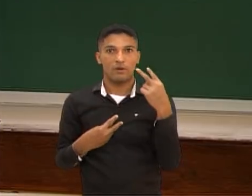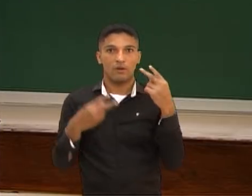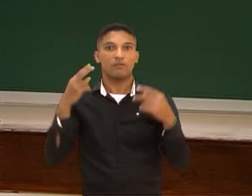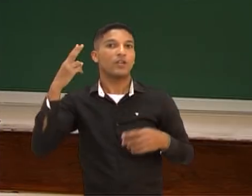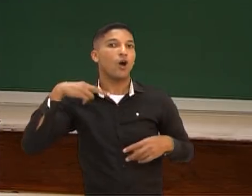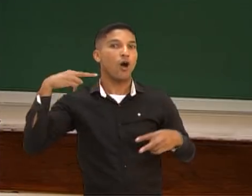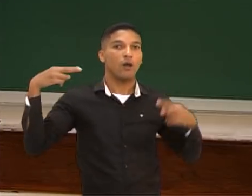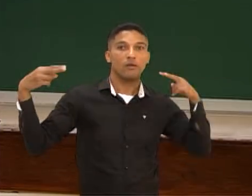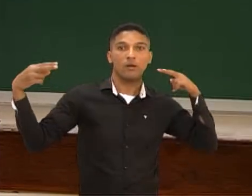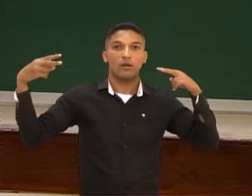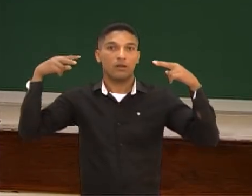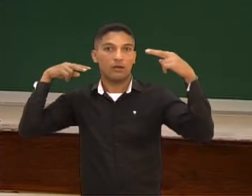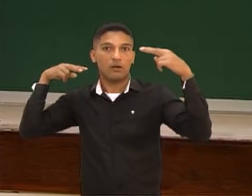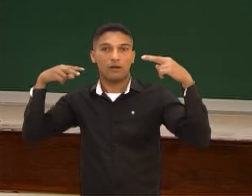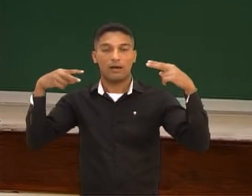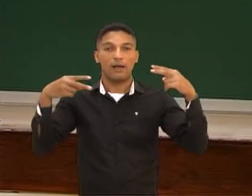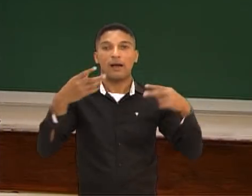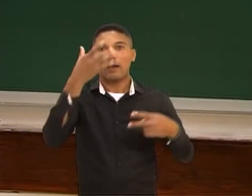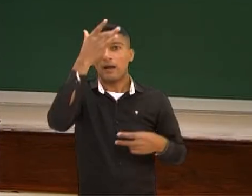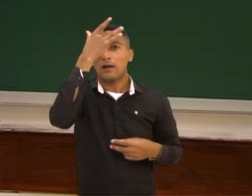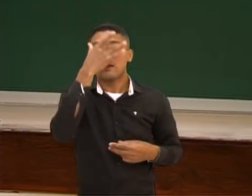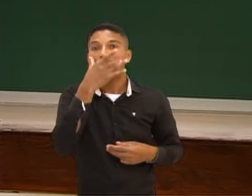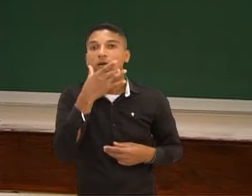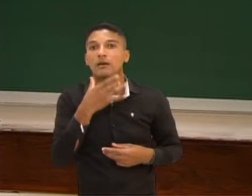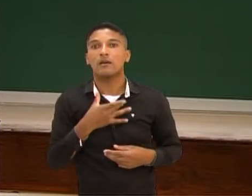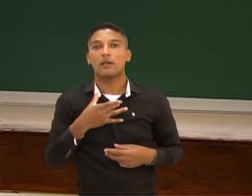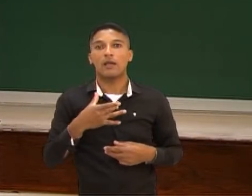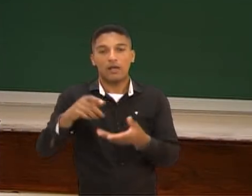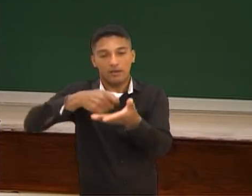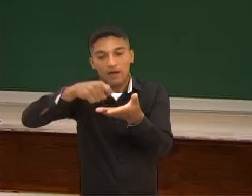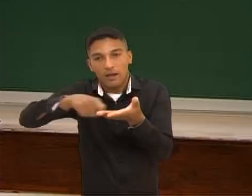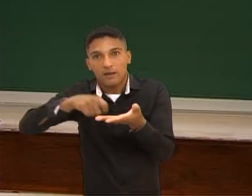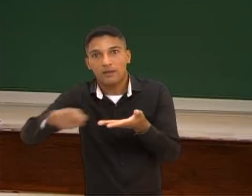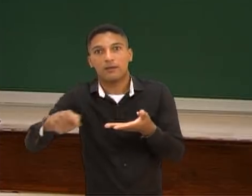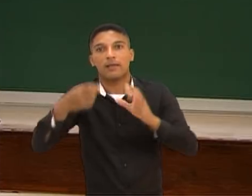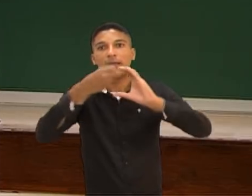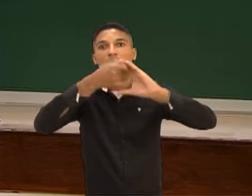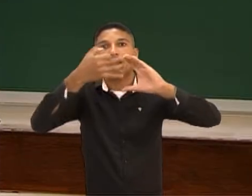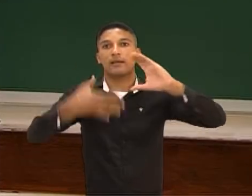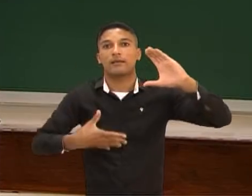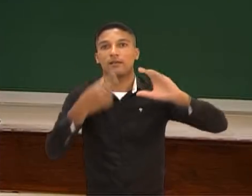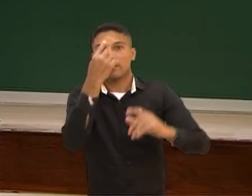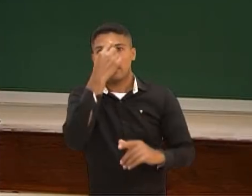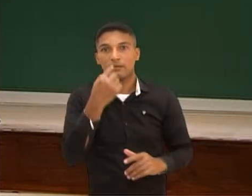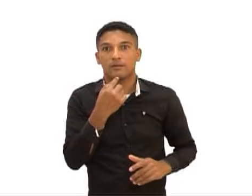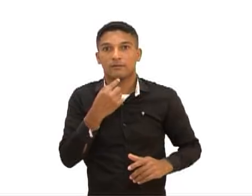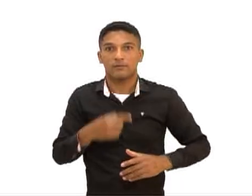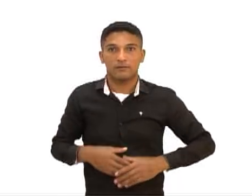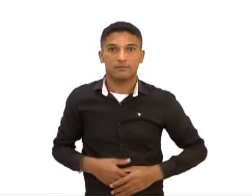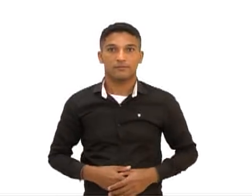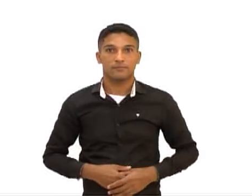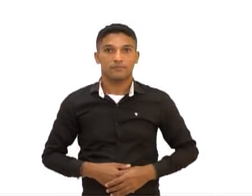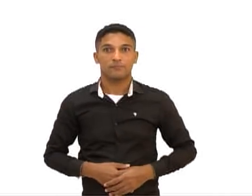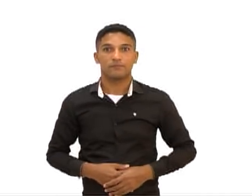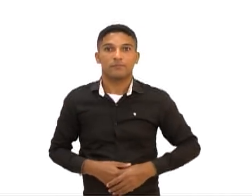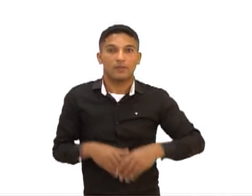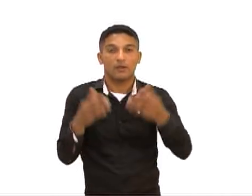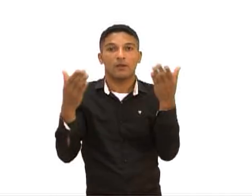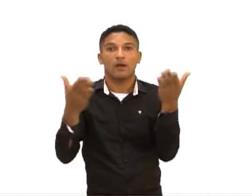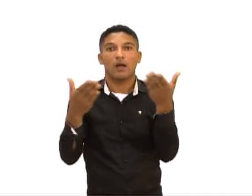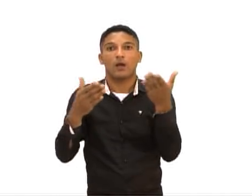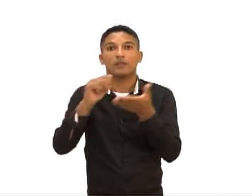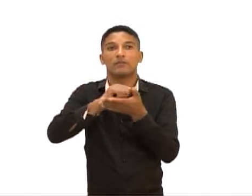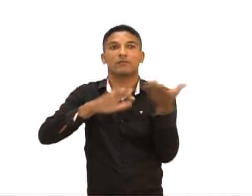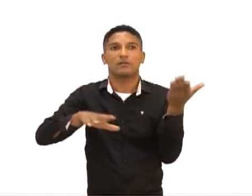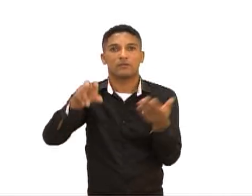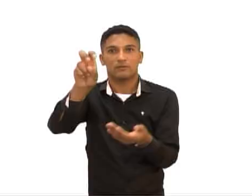aparência física das pessoas que foram escolhidas para compor essa campanha publicitária, ok? Vamos para mais um exercício agora. O exercício 5